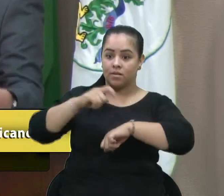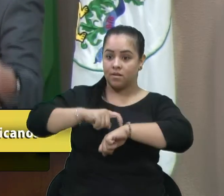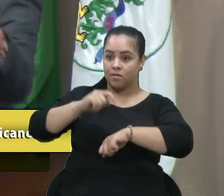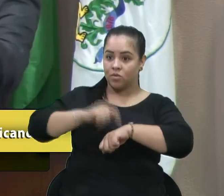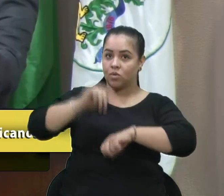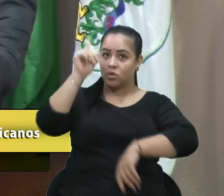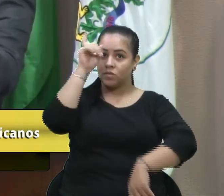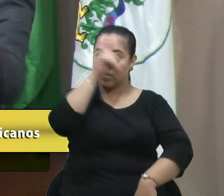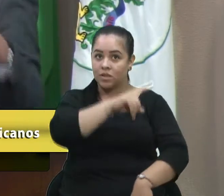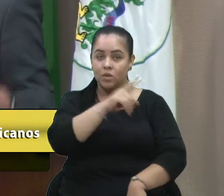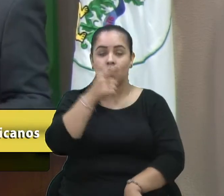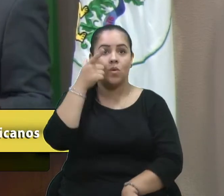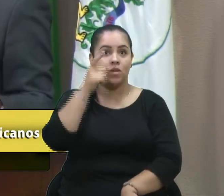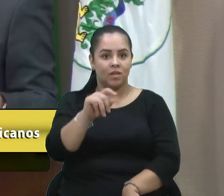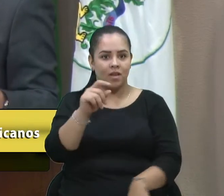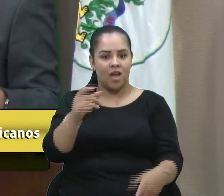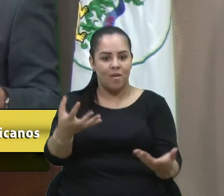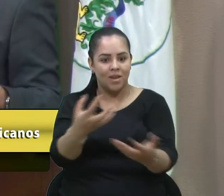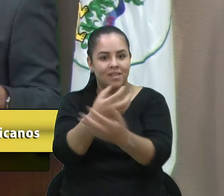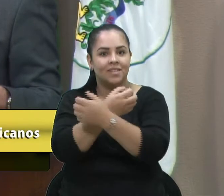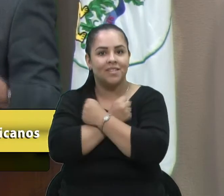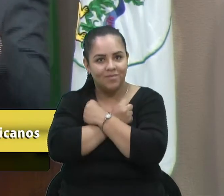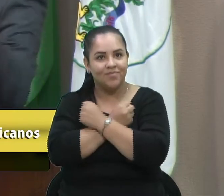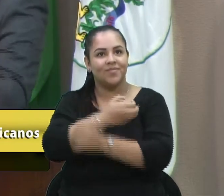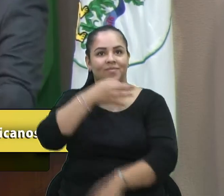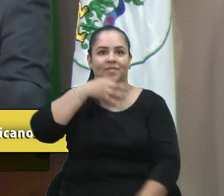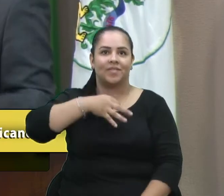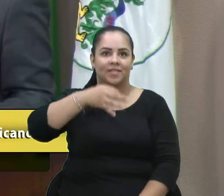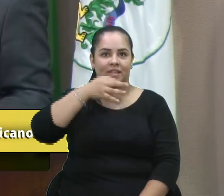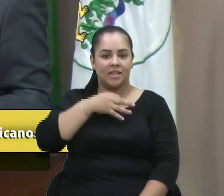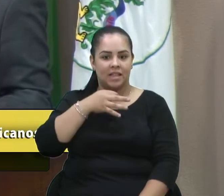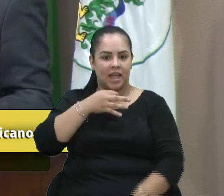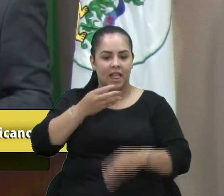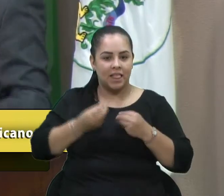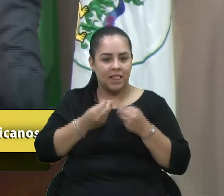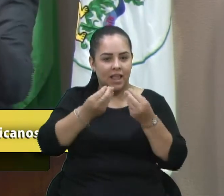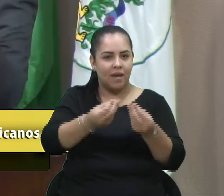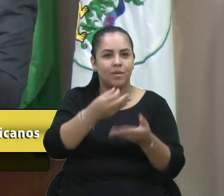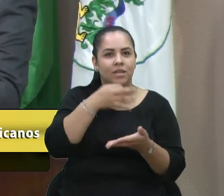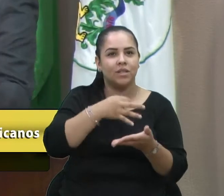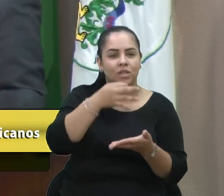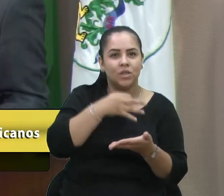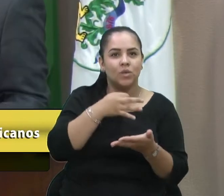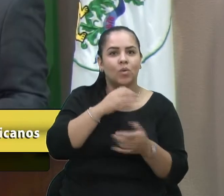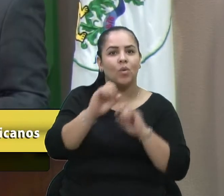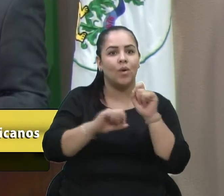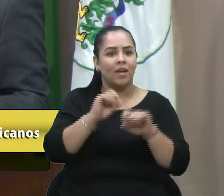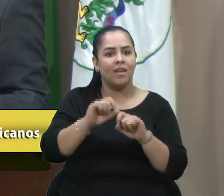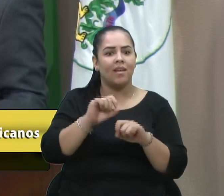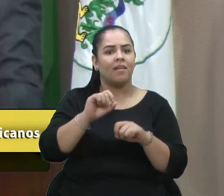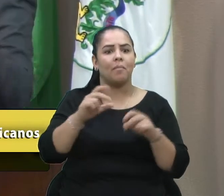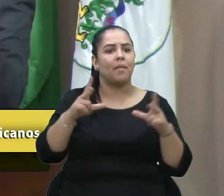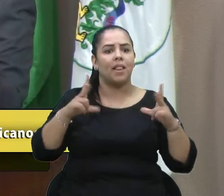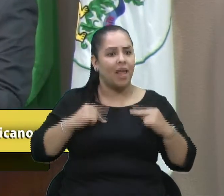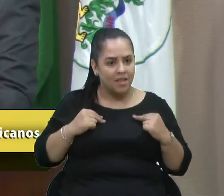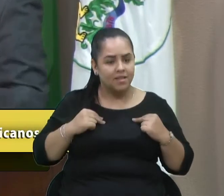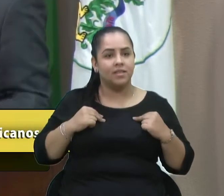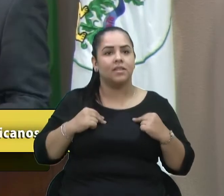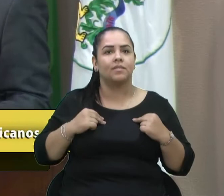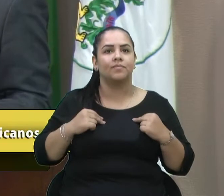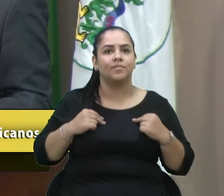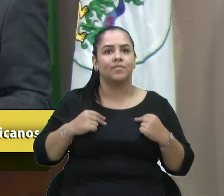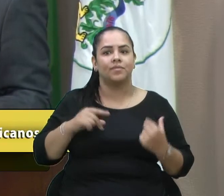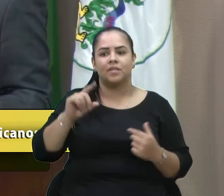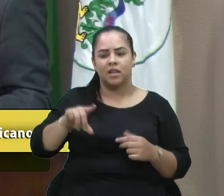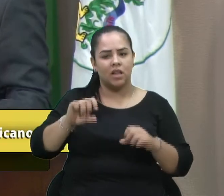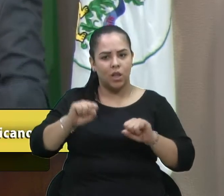difícil, abraçar Caxias do Sul. Dar a Caxias do Sul o que Caxias do Sul merece, na